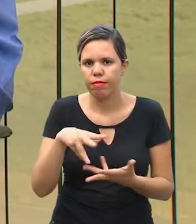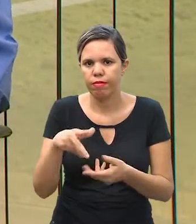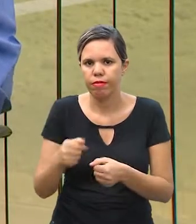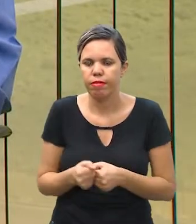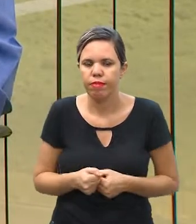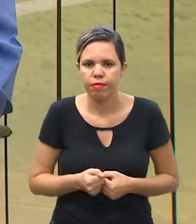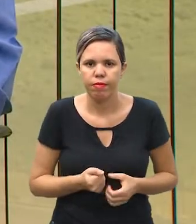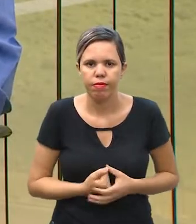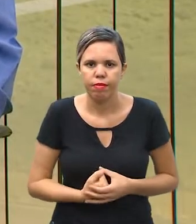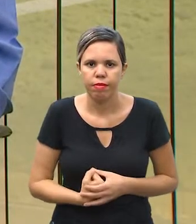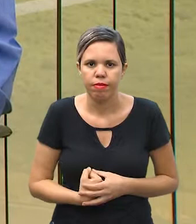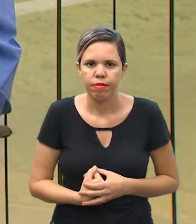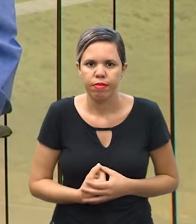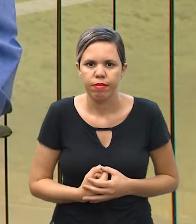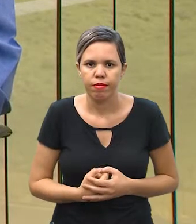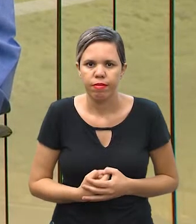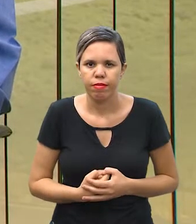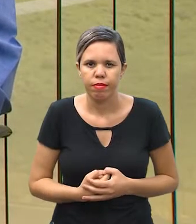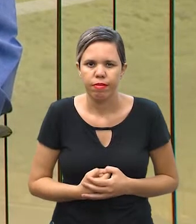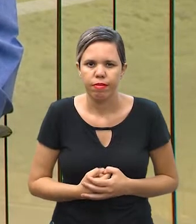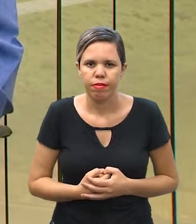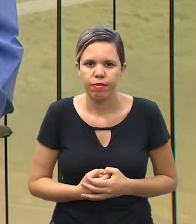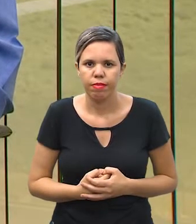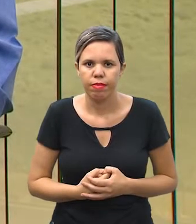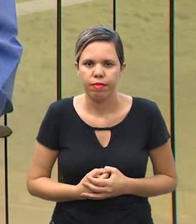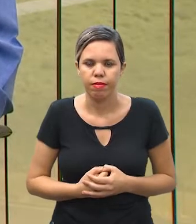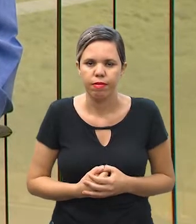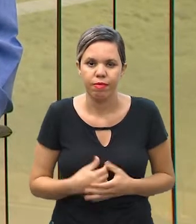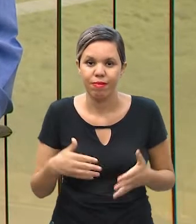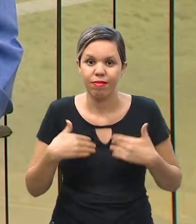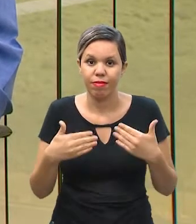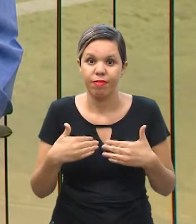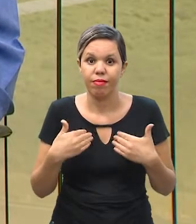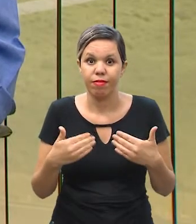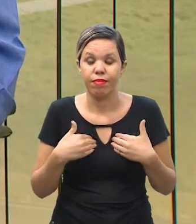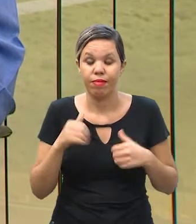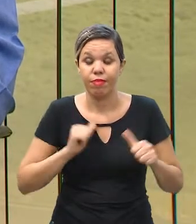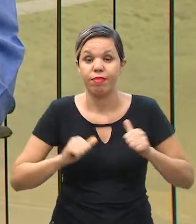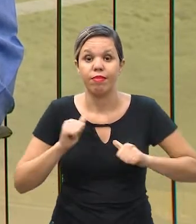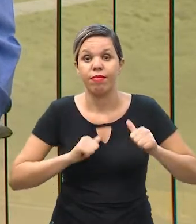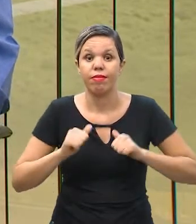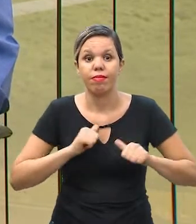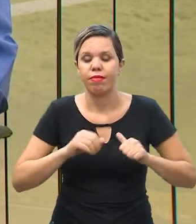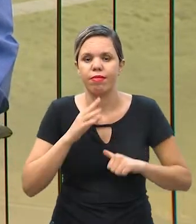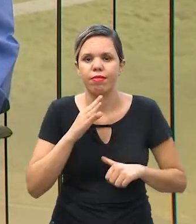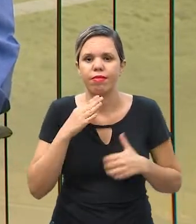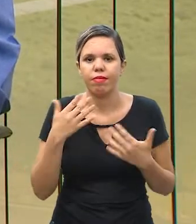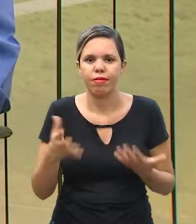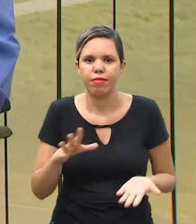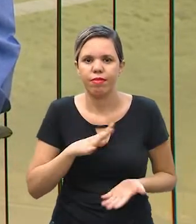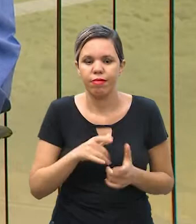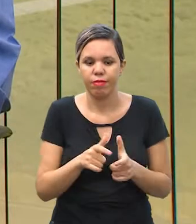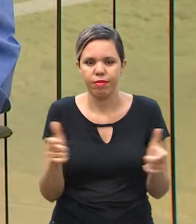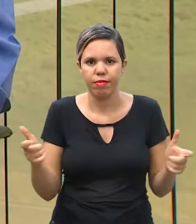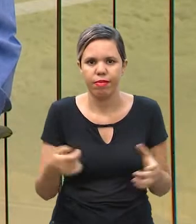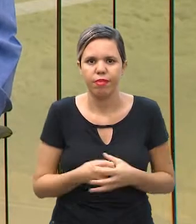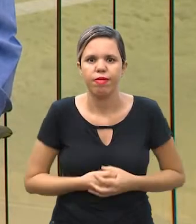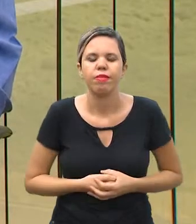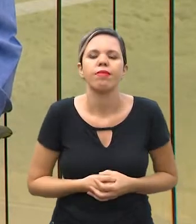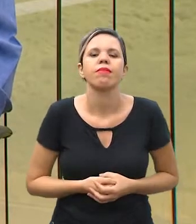mundo praticamente. Então, isso me deixava muito animado, muito ansioso para conhecer a cidade grande,